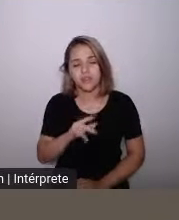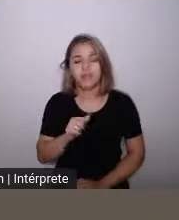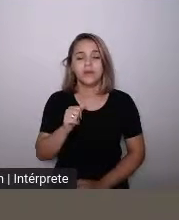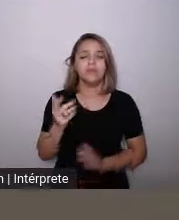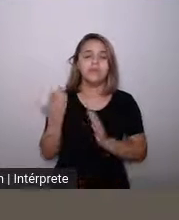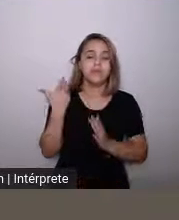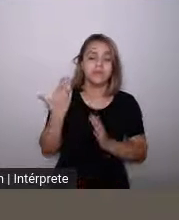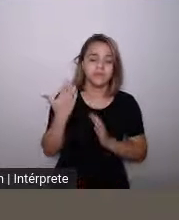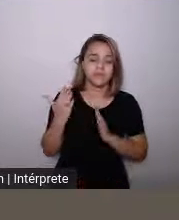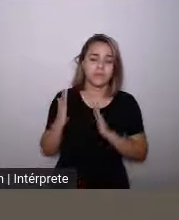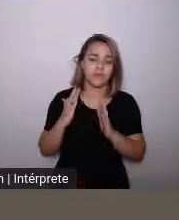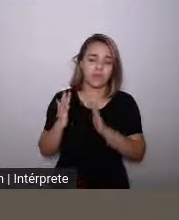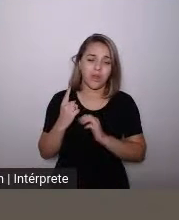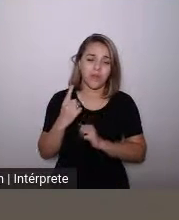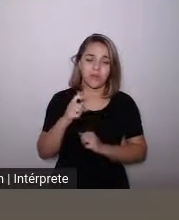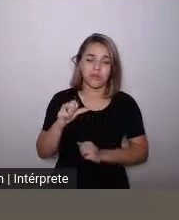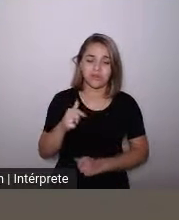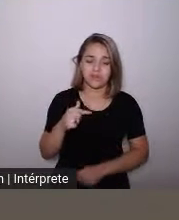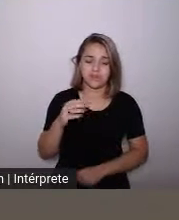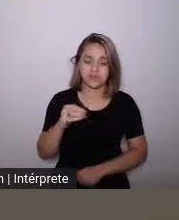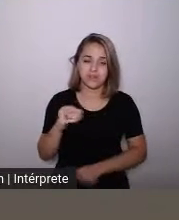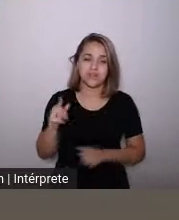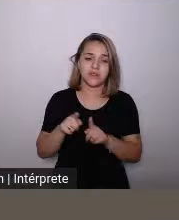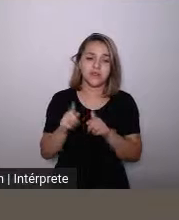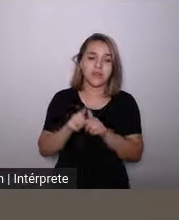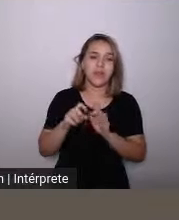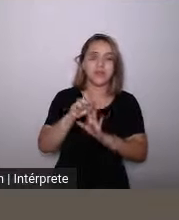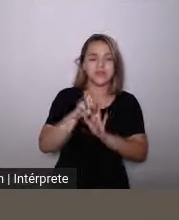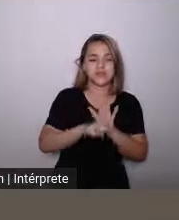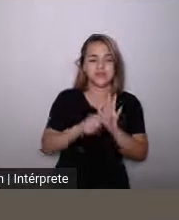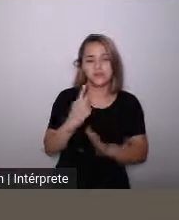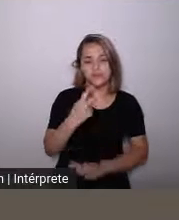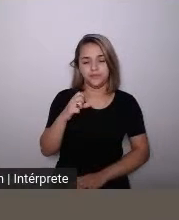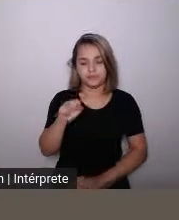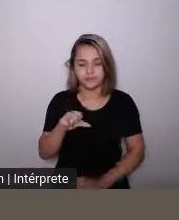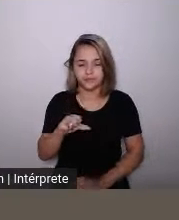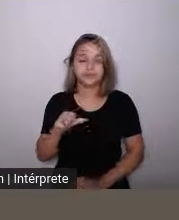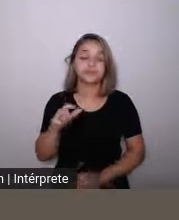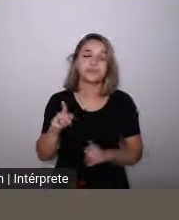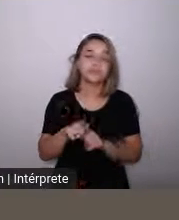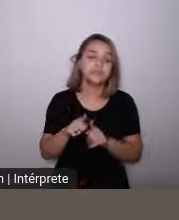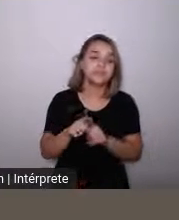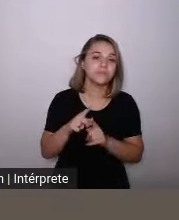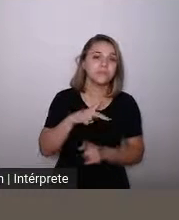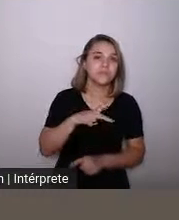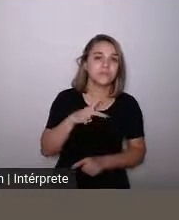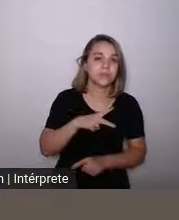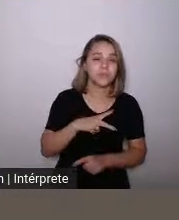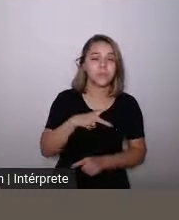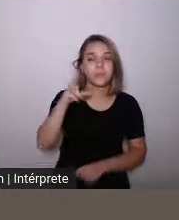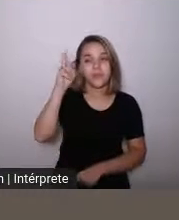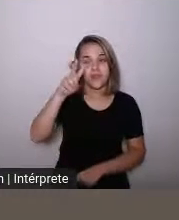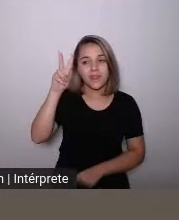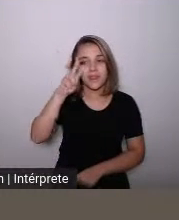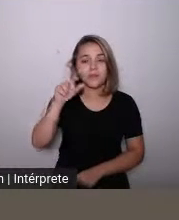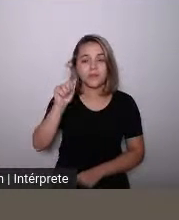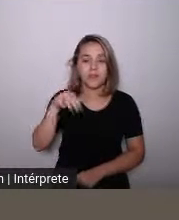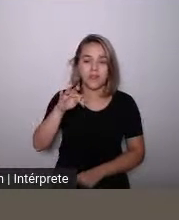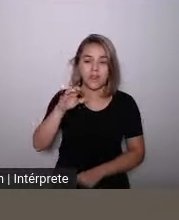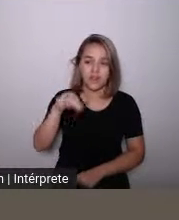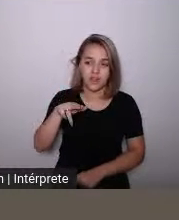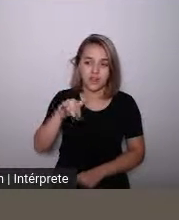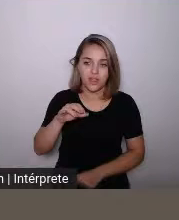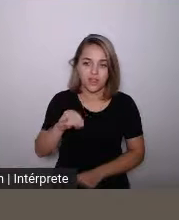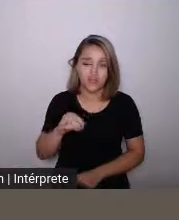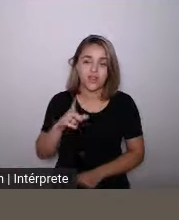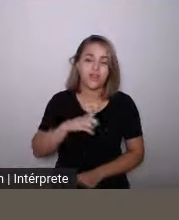década seguinte do século XIX, vinculado a uma leitura particular de Baudelaire, como nos lembra Antônio Cândido, que sublinha a posição